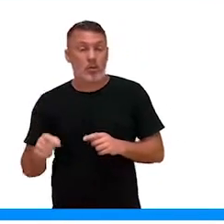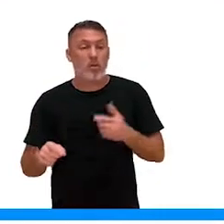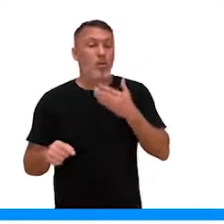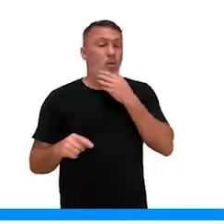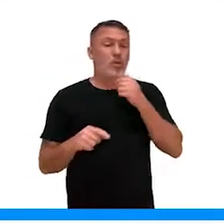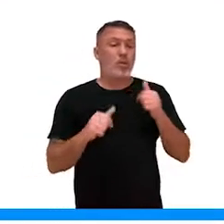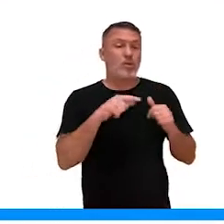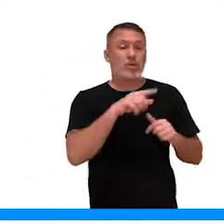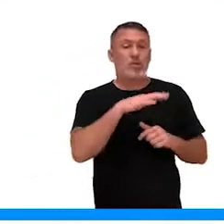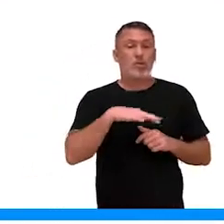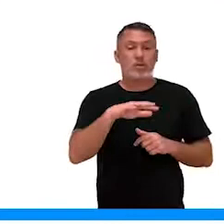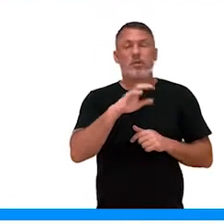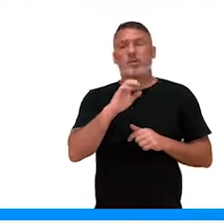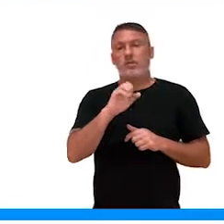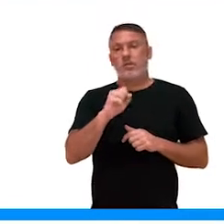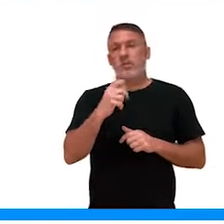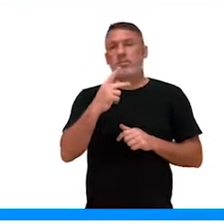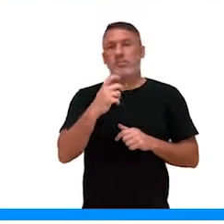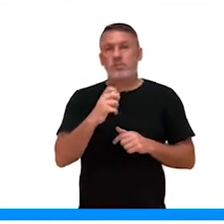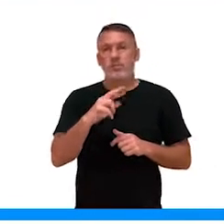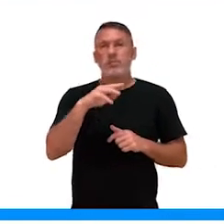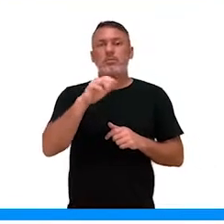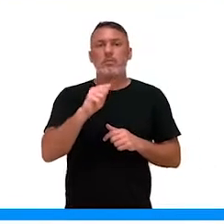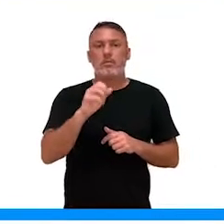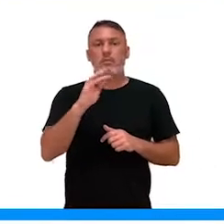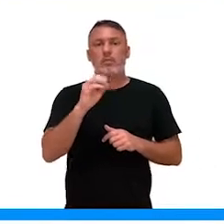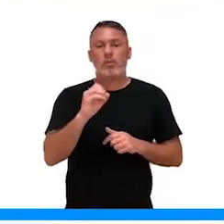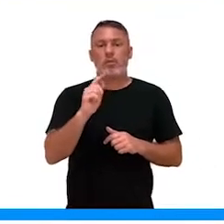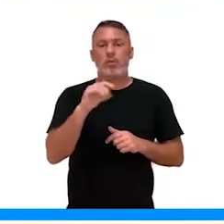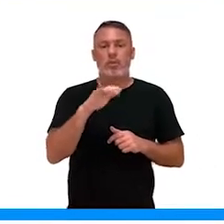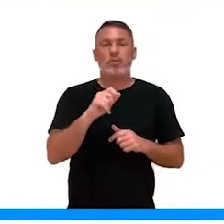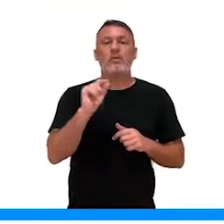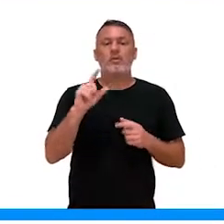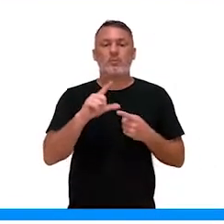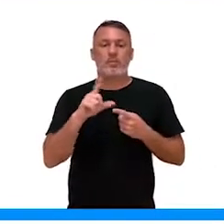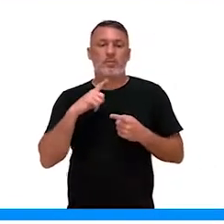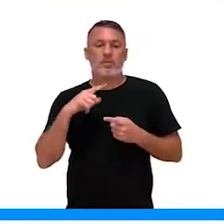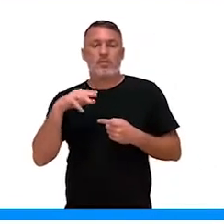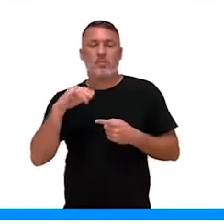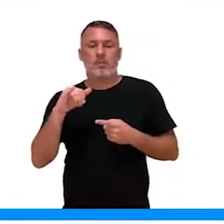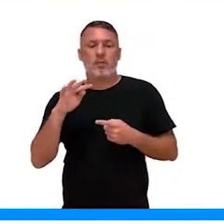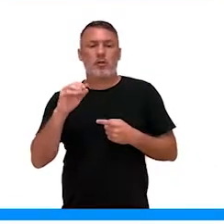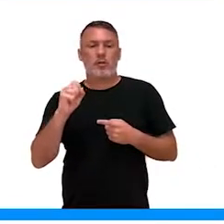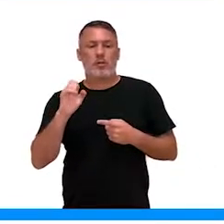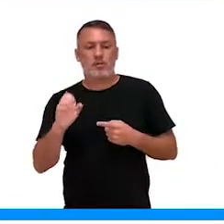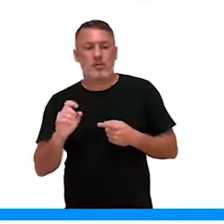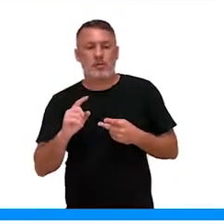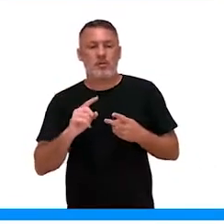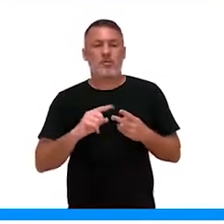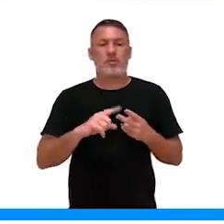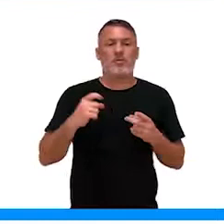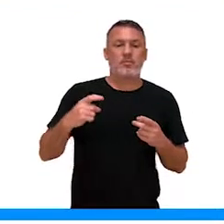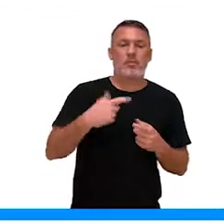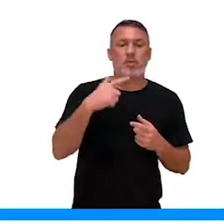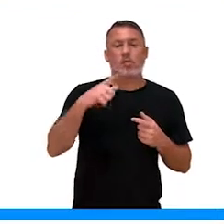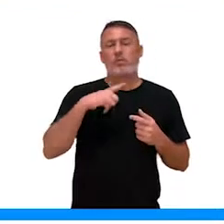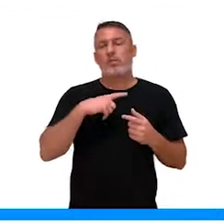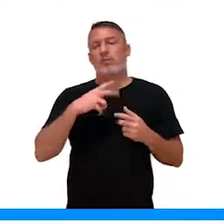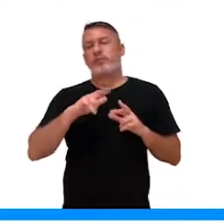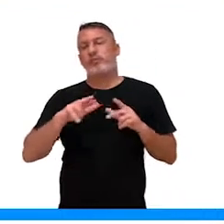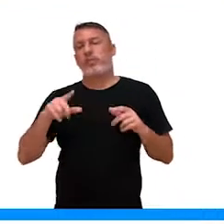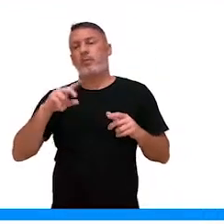as ovogônias. Aqui são as espermatogônias. Essas espermatogônias sofrem mitose e